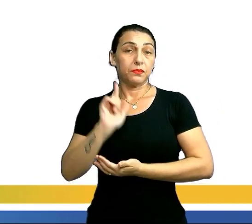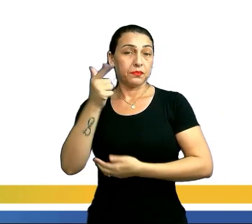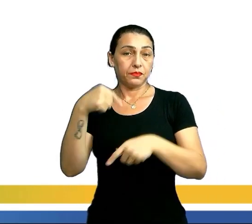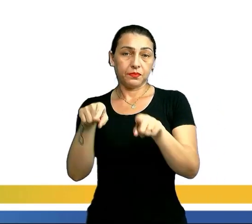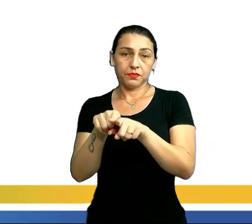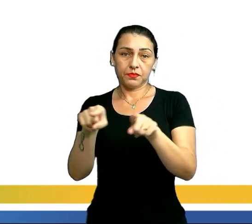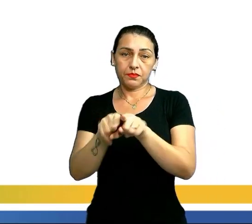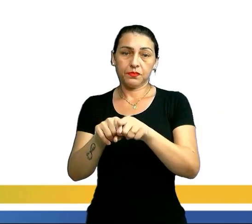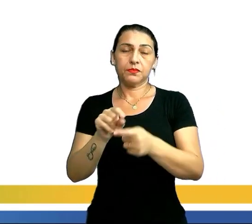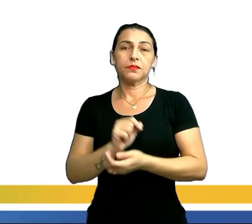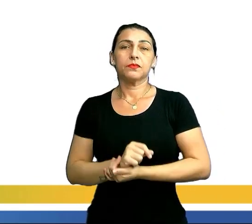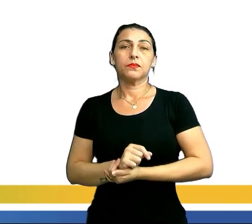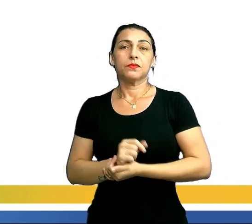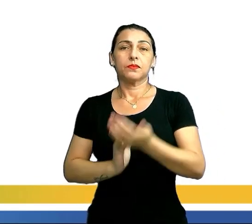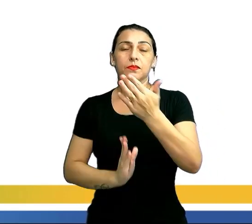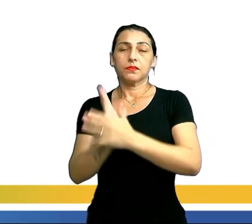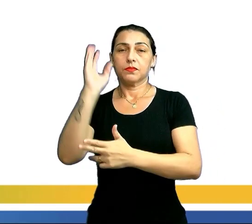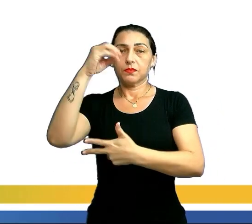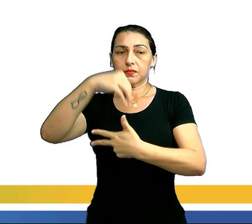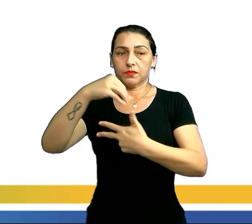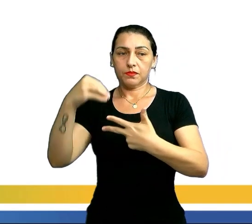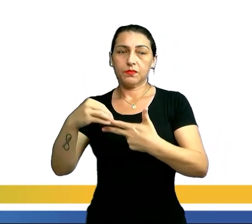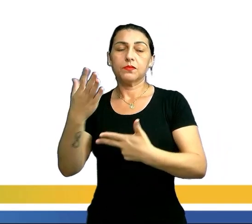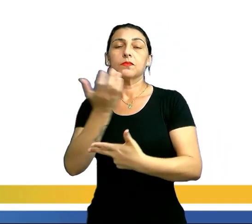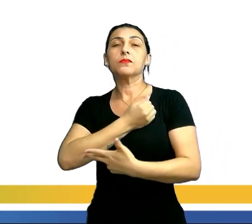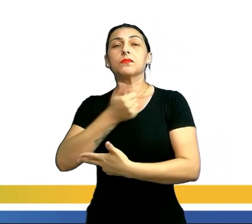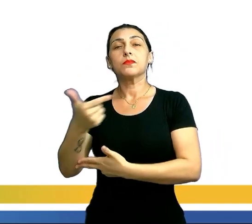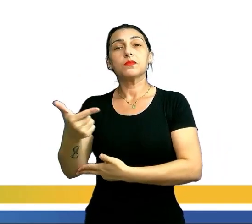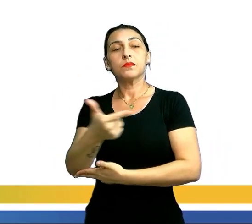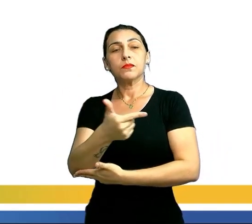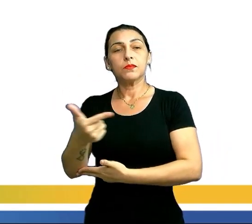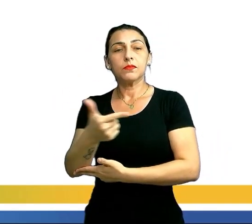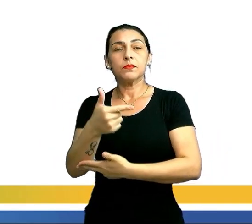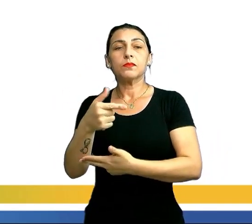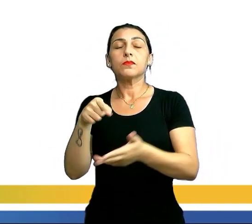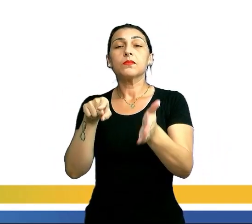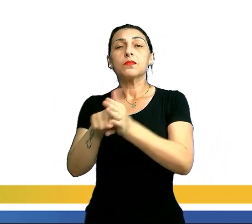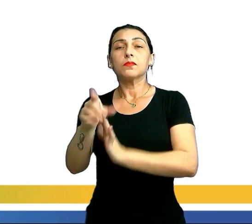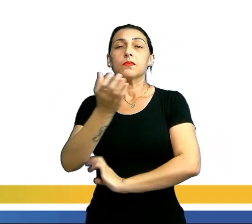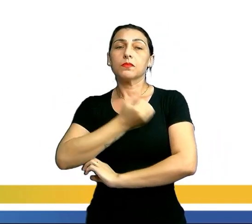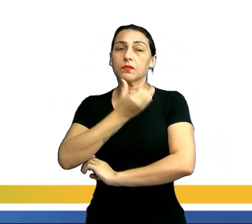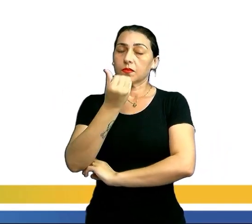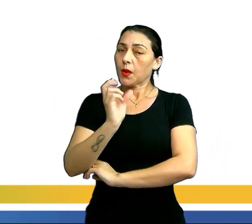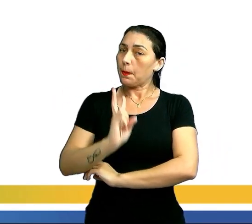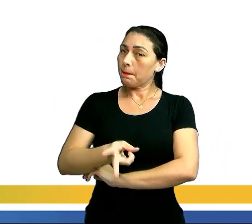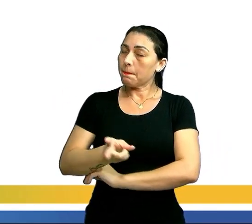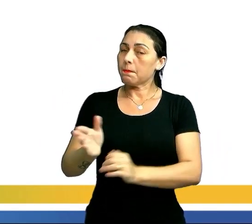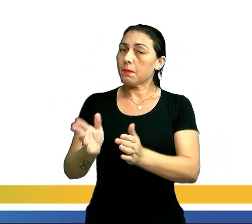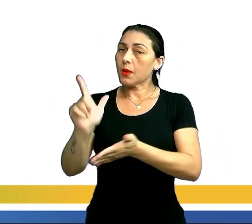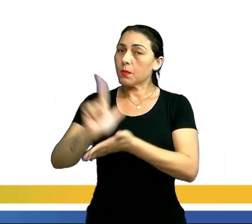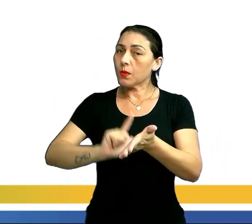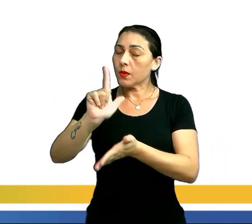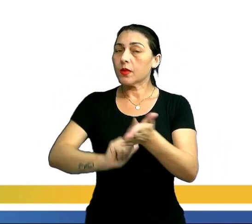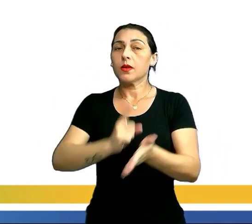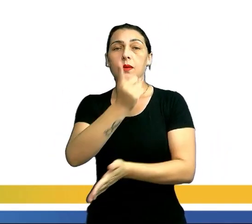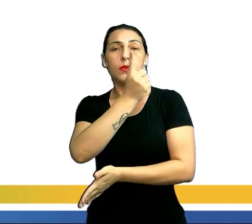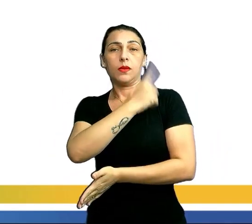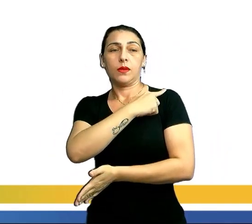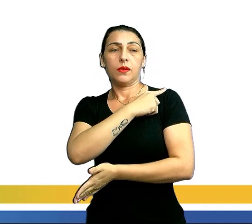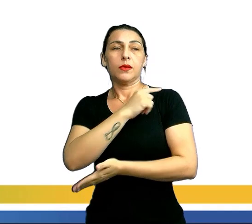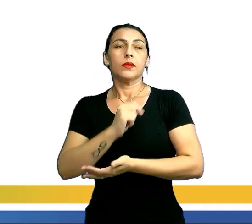Outra questão do Aprova Enem, página 22, é aquele mesmo livro da primeira série, questão